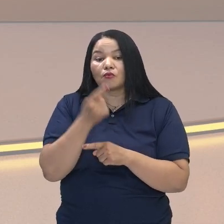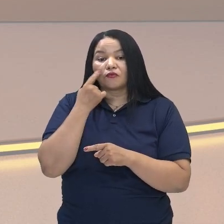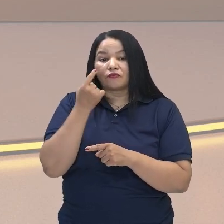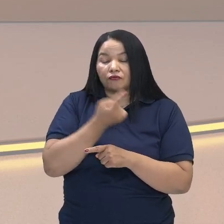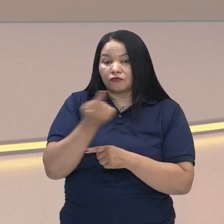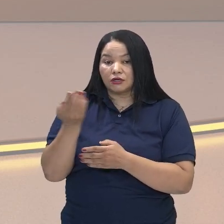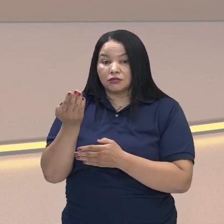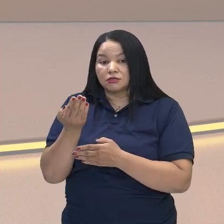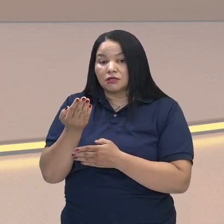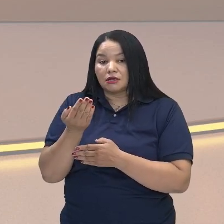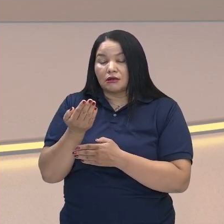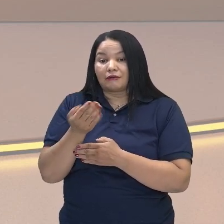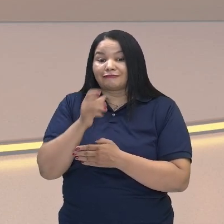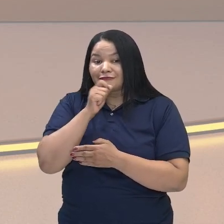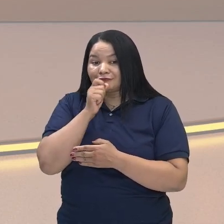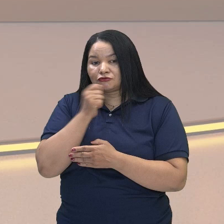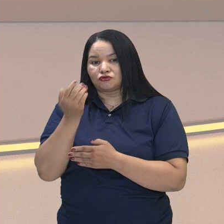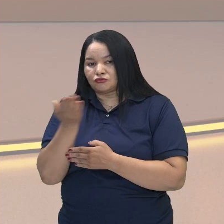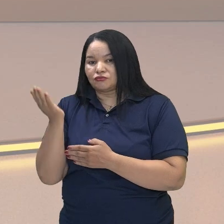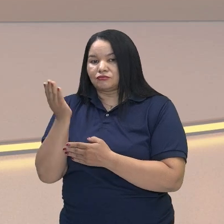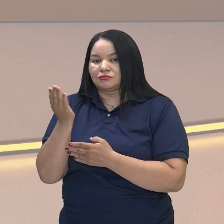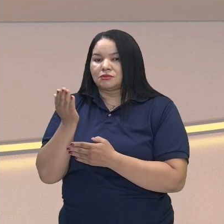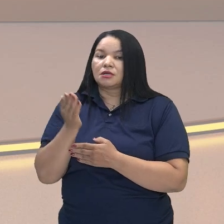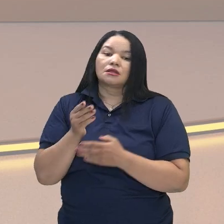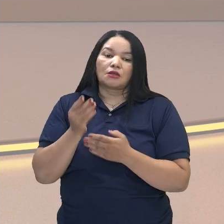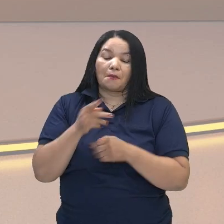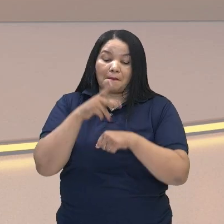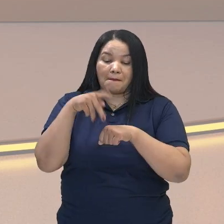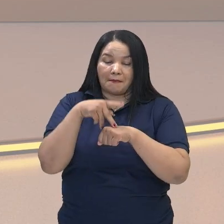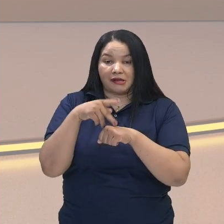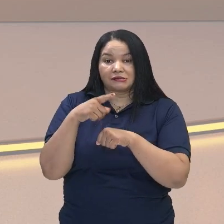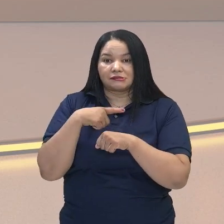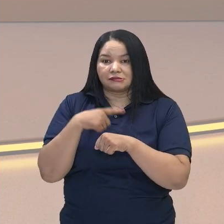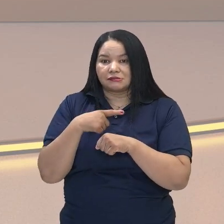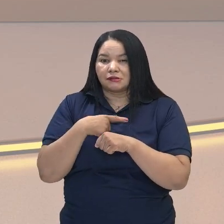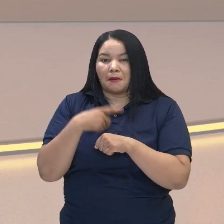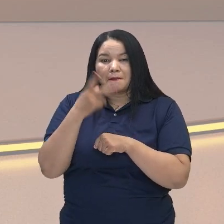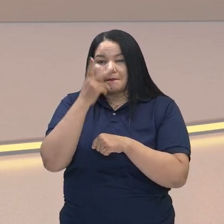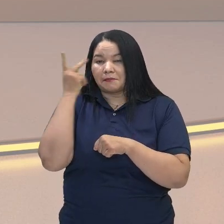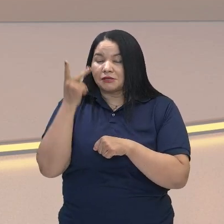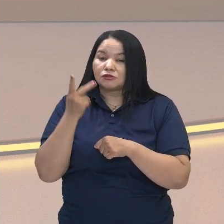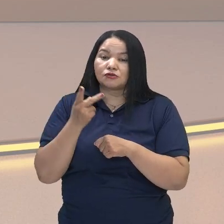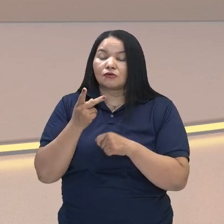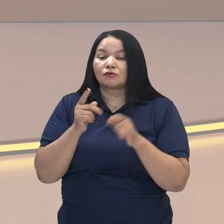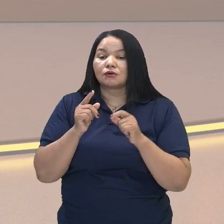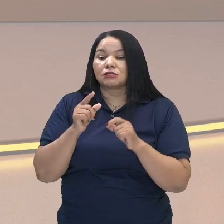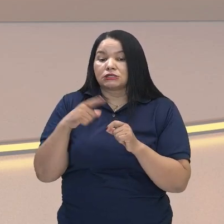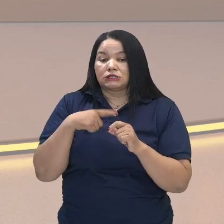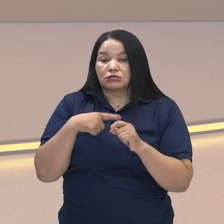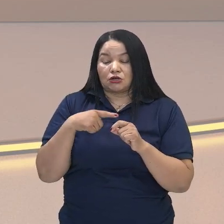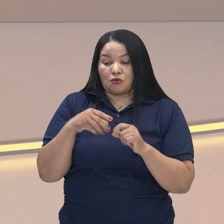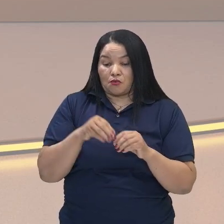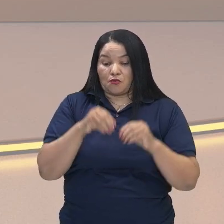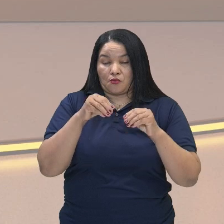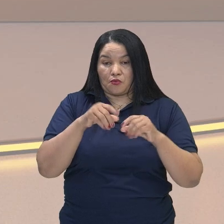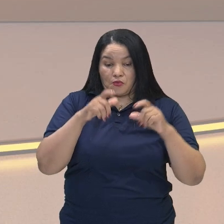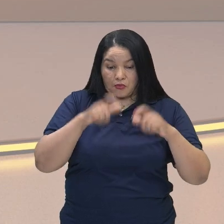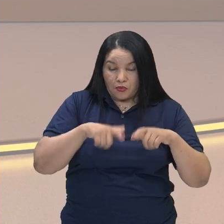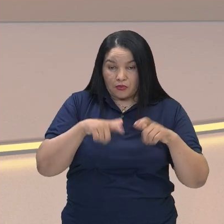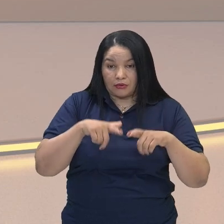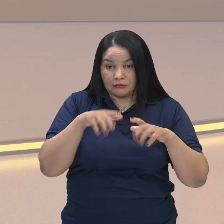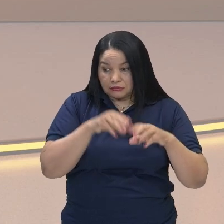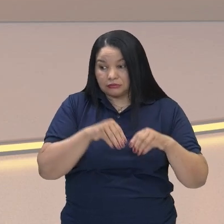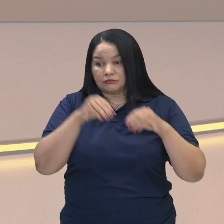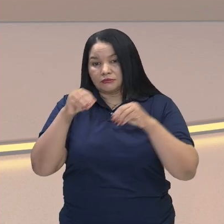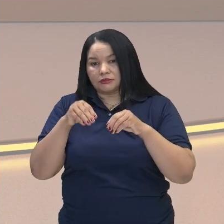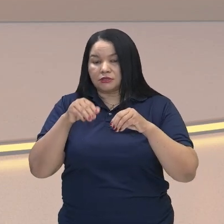gente observa que as pessoas, né, elas estão saindo de uma determinada área porque pode